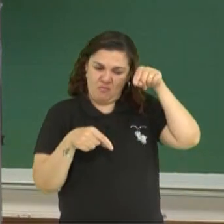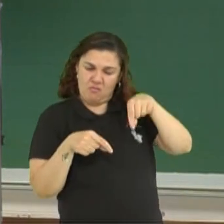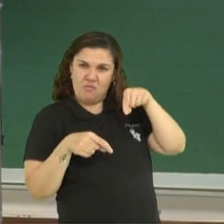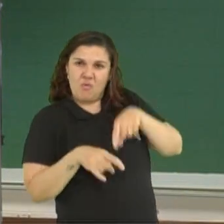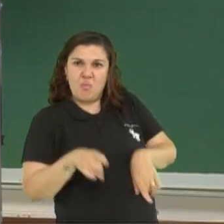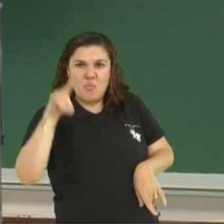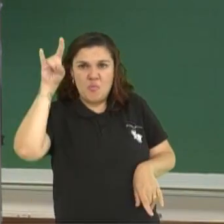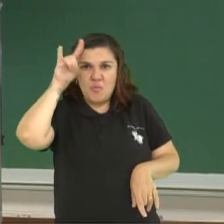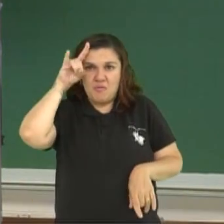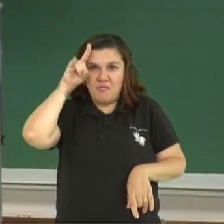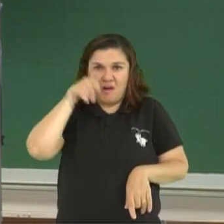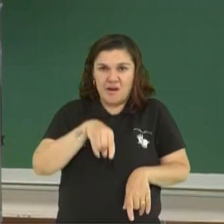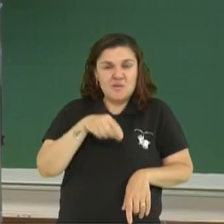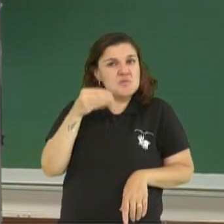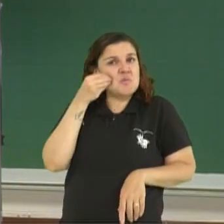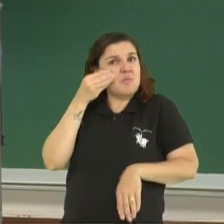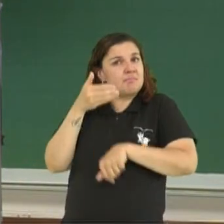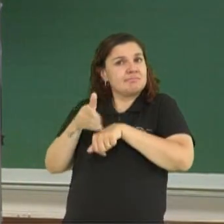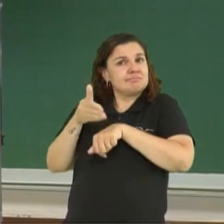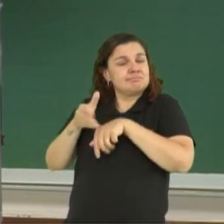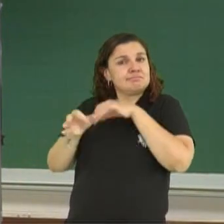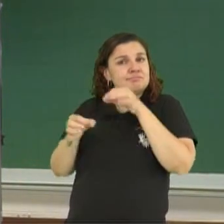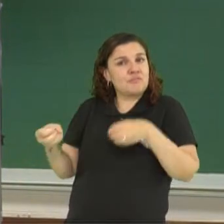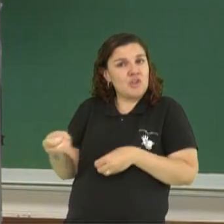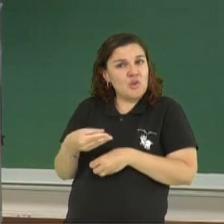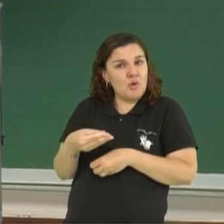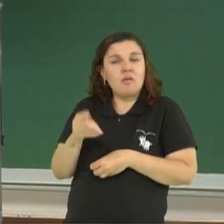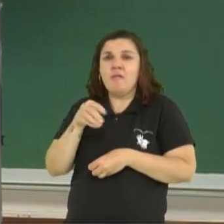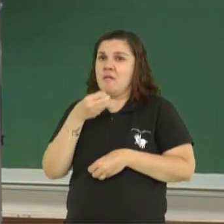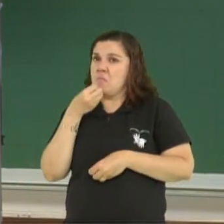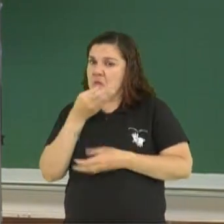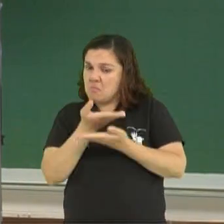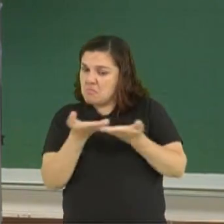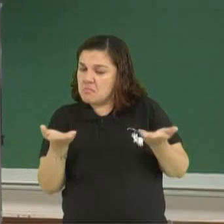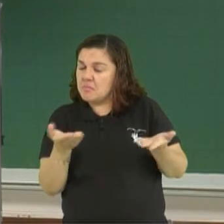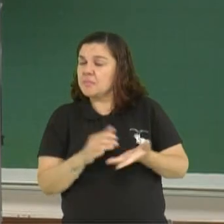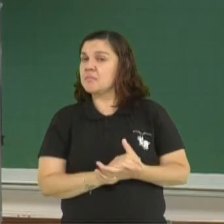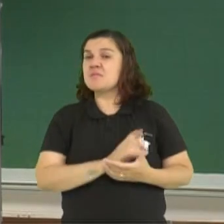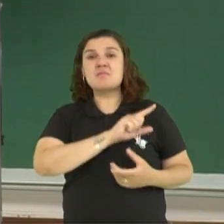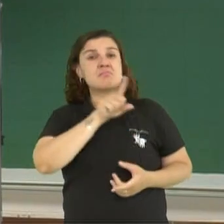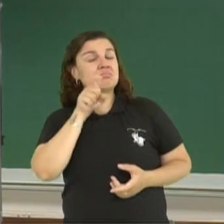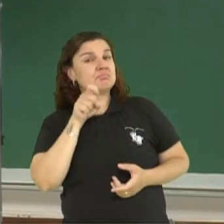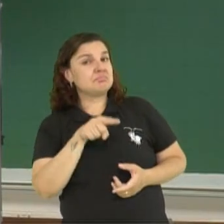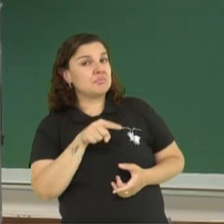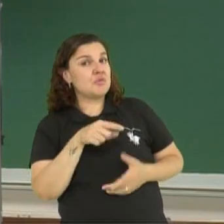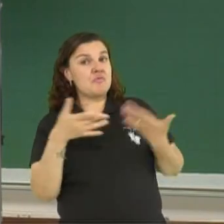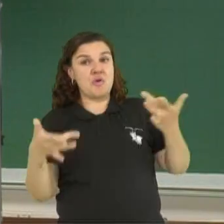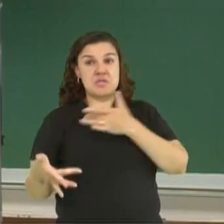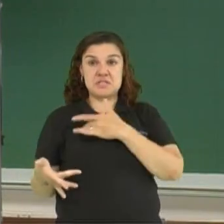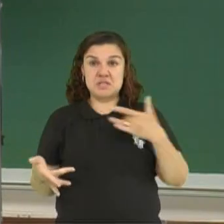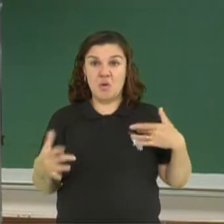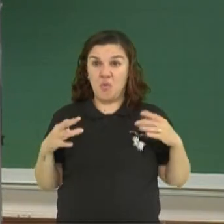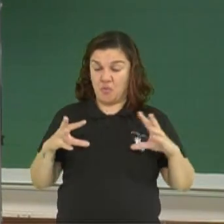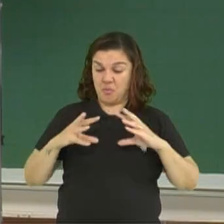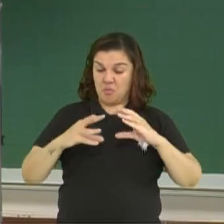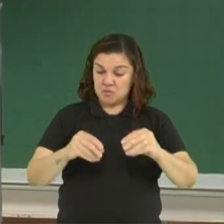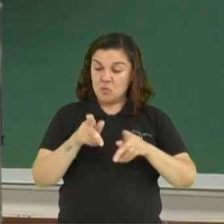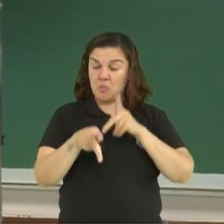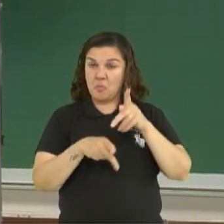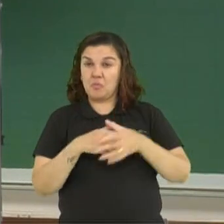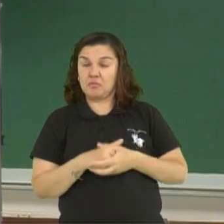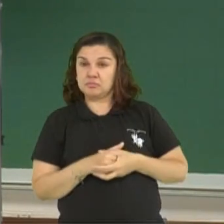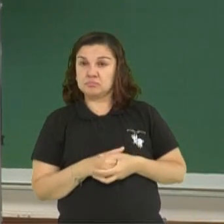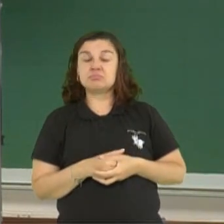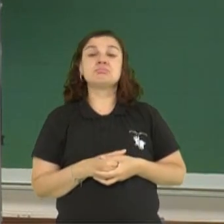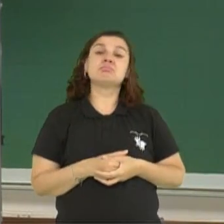Será que se eu tentar essa técnica, essa coisa nova, vai ser bem visto pelos outros? Será que se eu fizer isso eu não vou trazer saúde para várias pessoas da população?